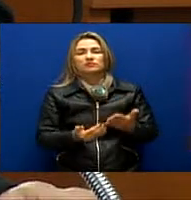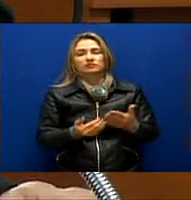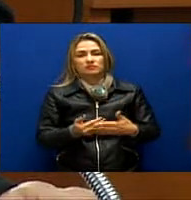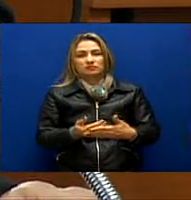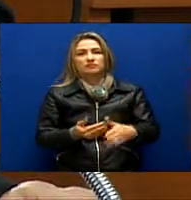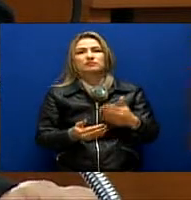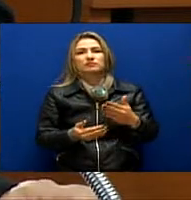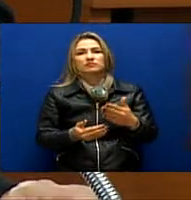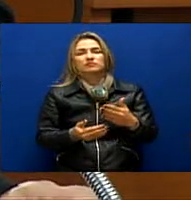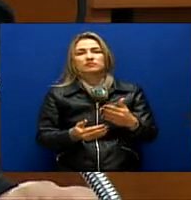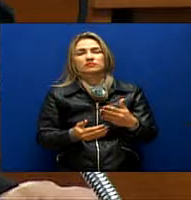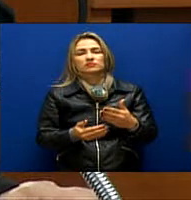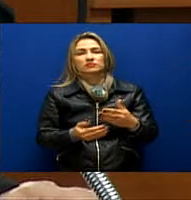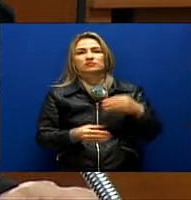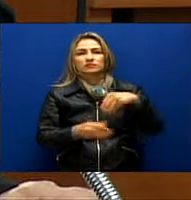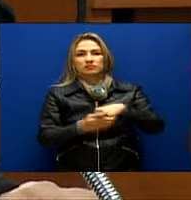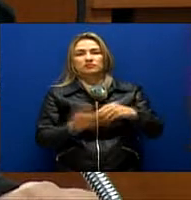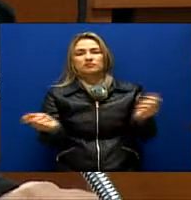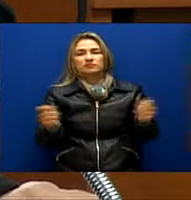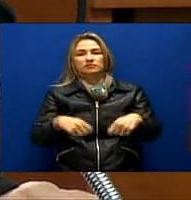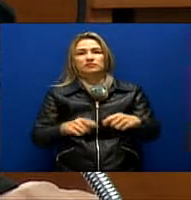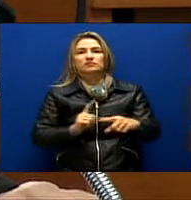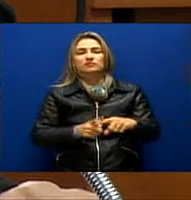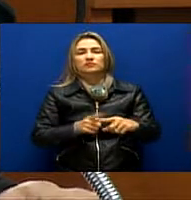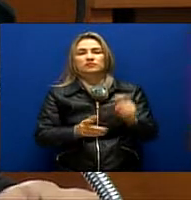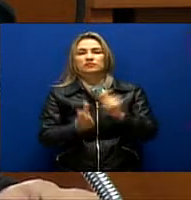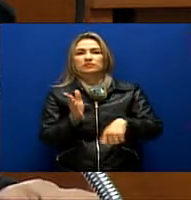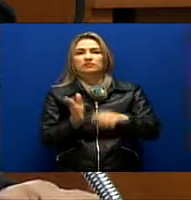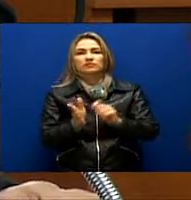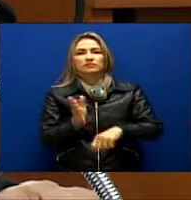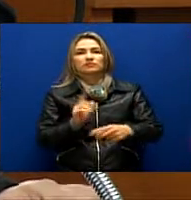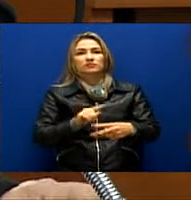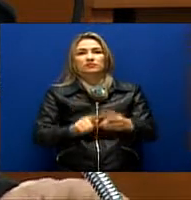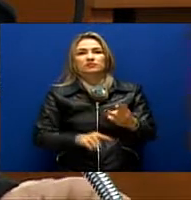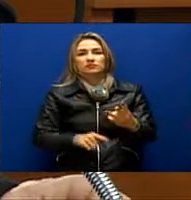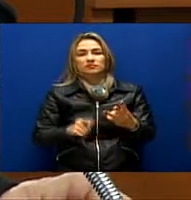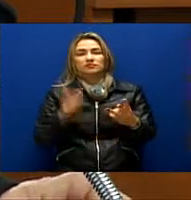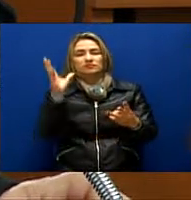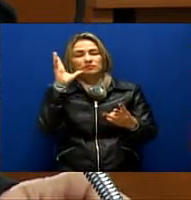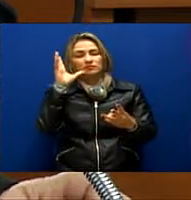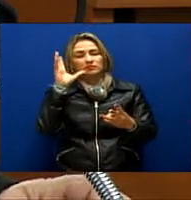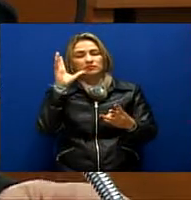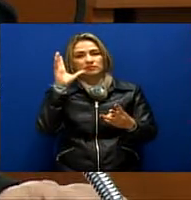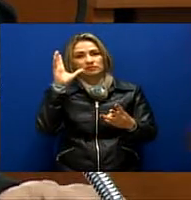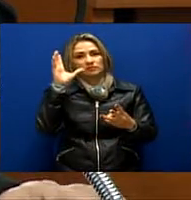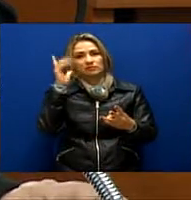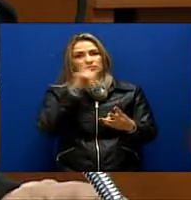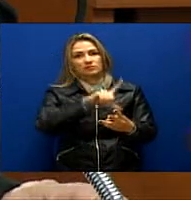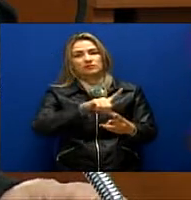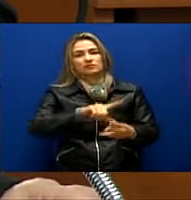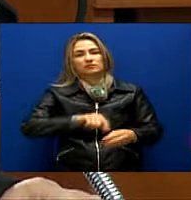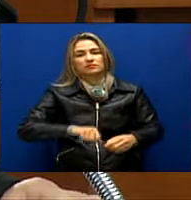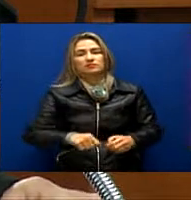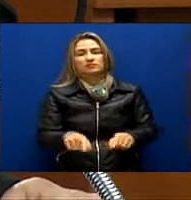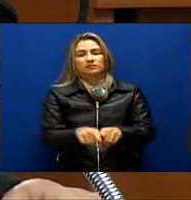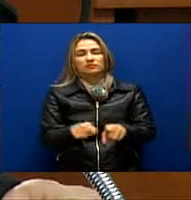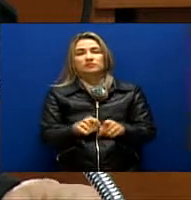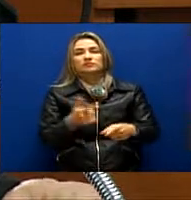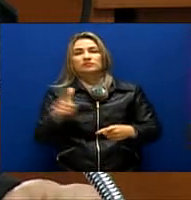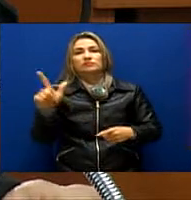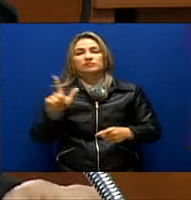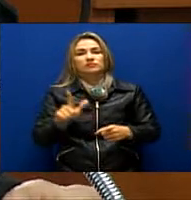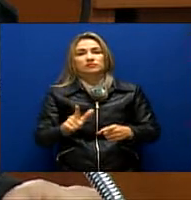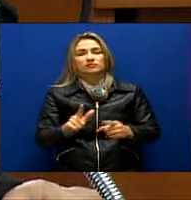o Nenê Silvano e eu, e as outras comissões de mérito, como educação, que tem que passar pela educação e não passou ainda,